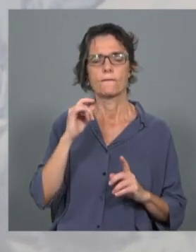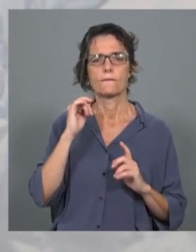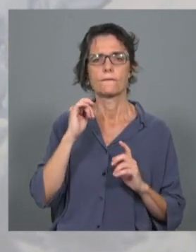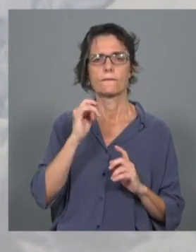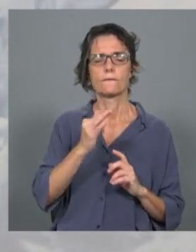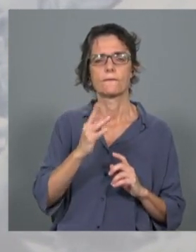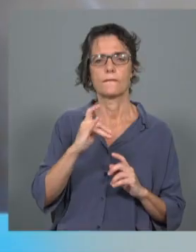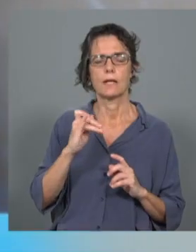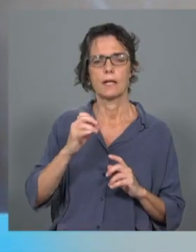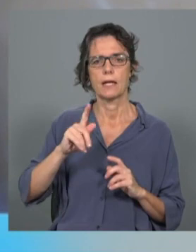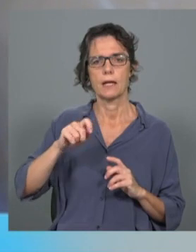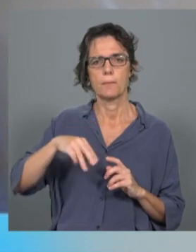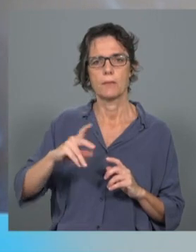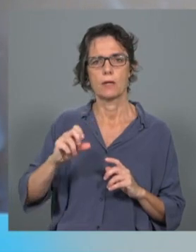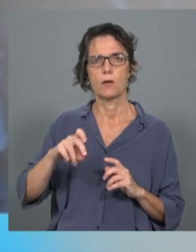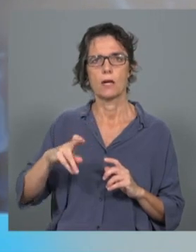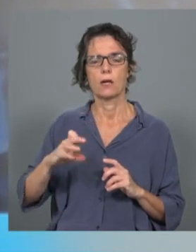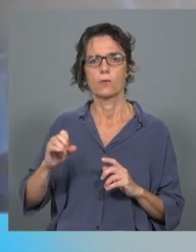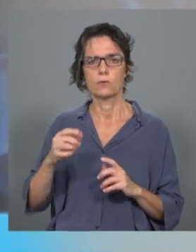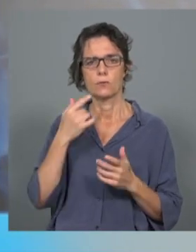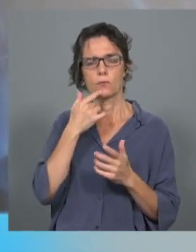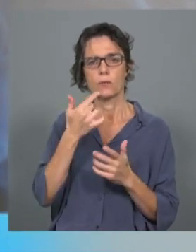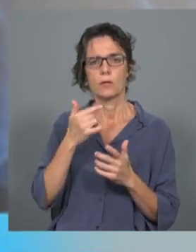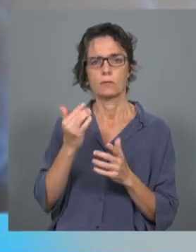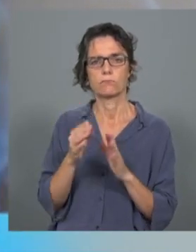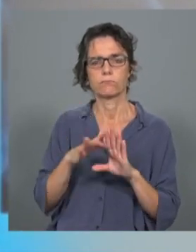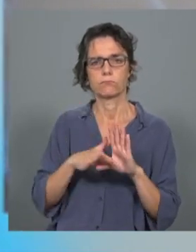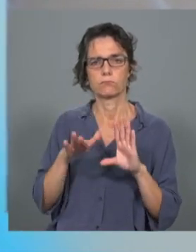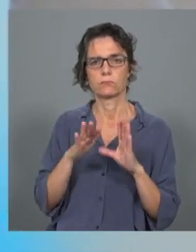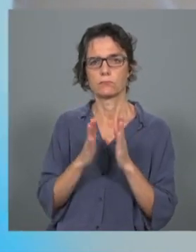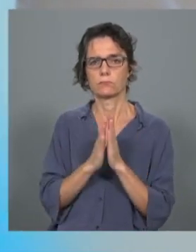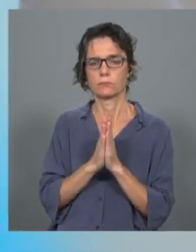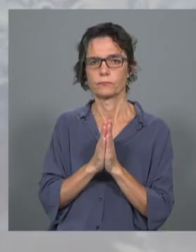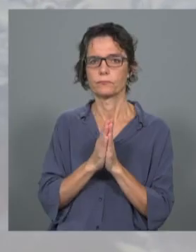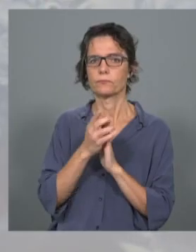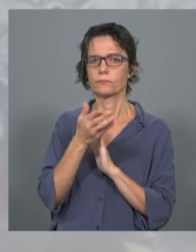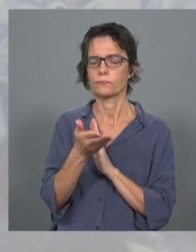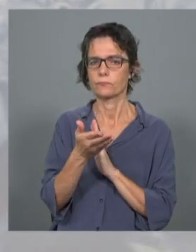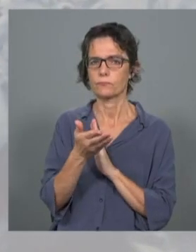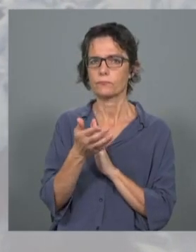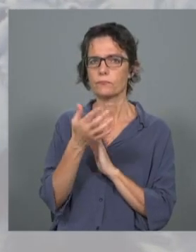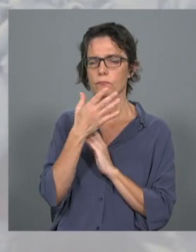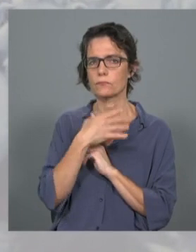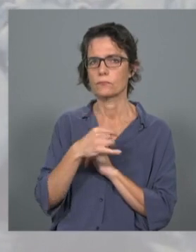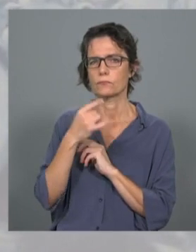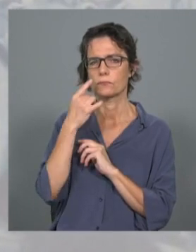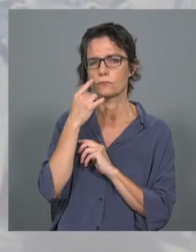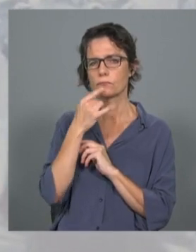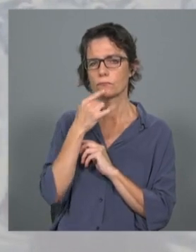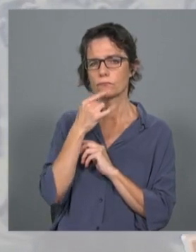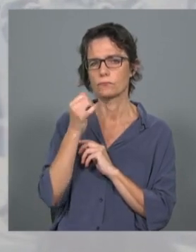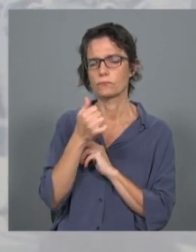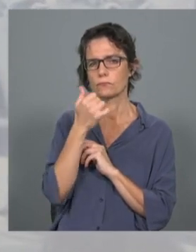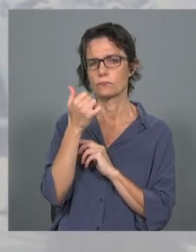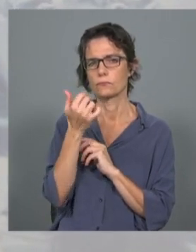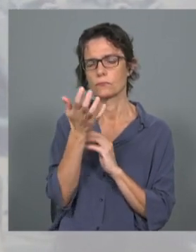por estar aqui no programa Eclésia, onde queremos de facto olhar o alcance desta carta encíclica publicada pelo